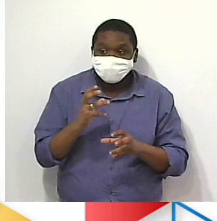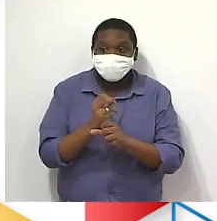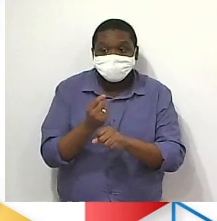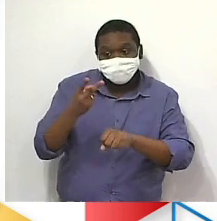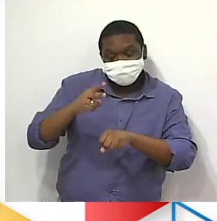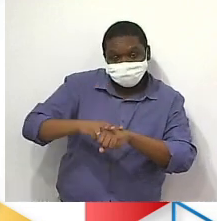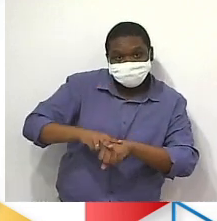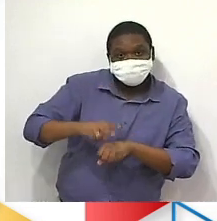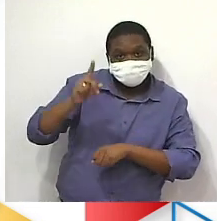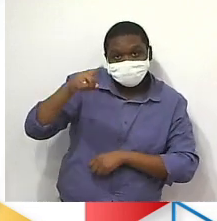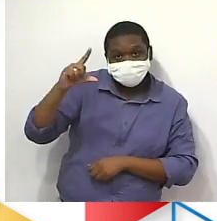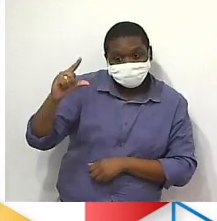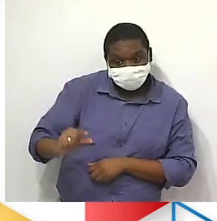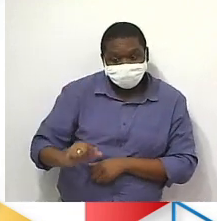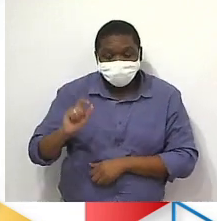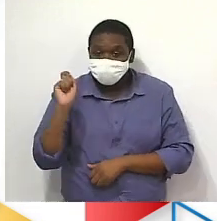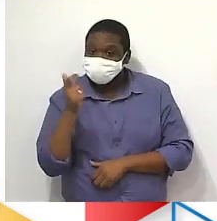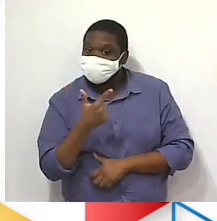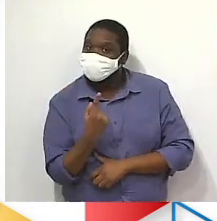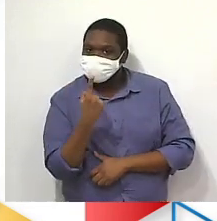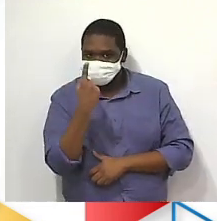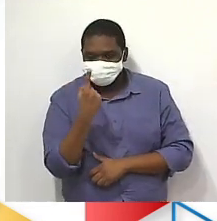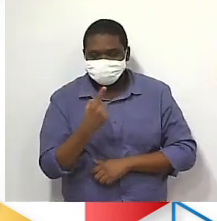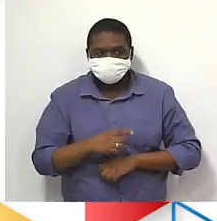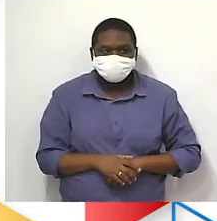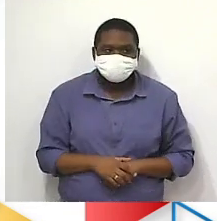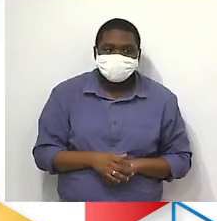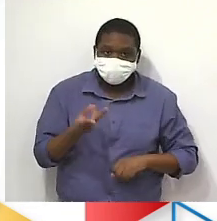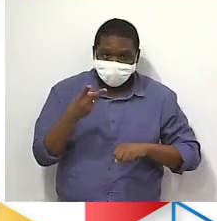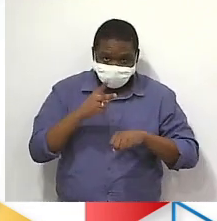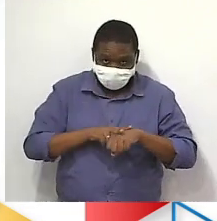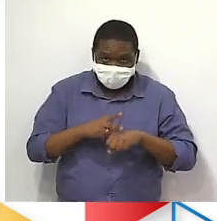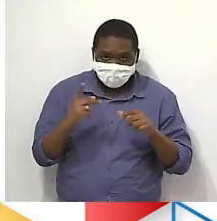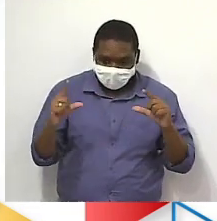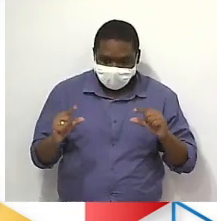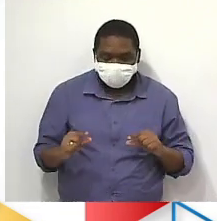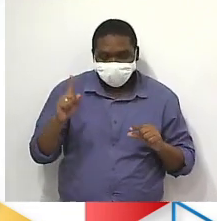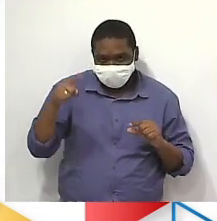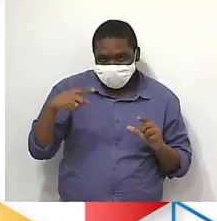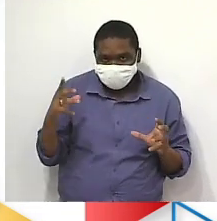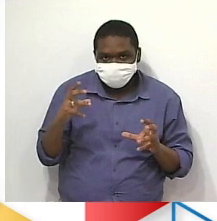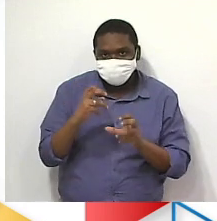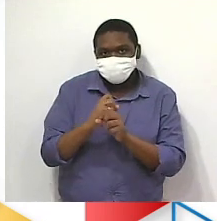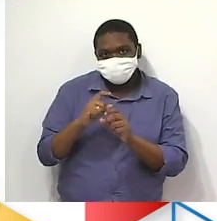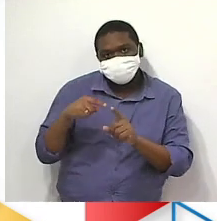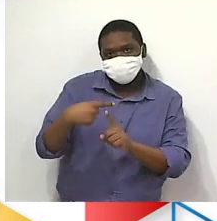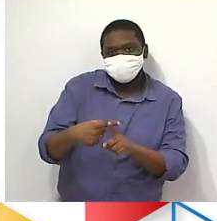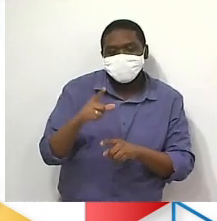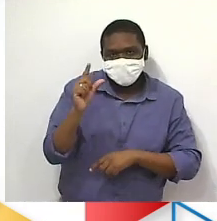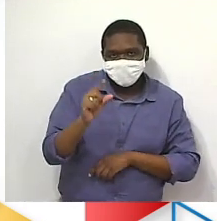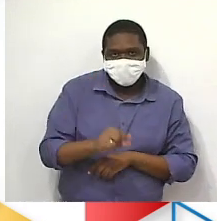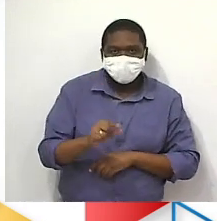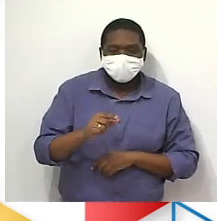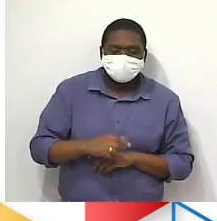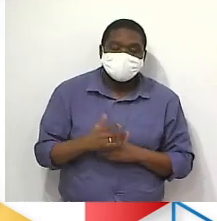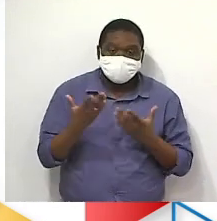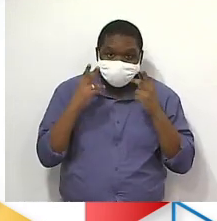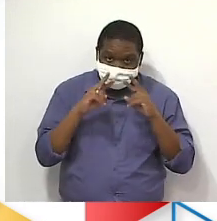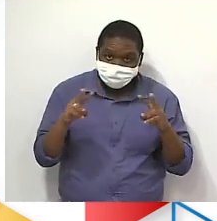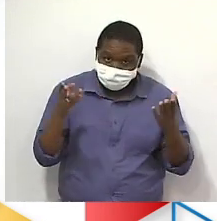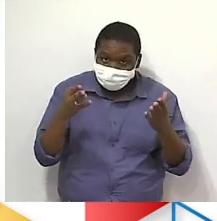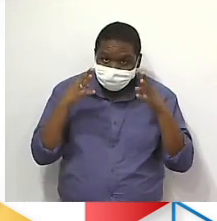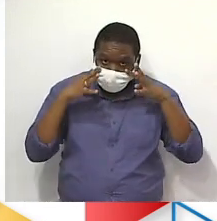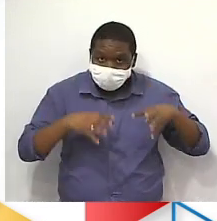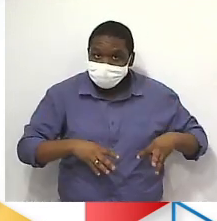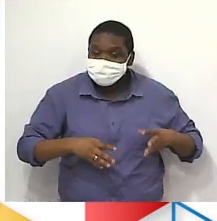é menor que um deles. A soma dos dois menores é menor que um deles, tá bom? Viu aí? Prestou